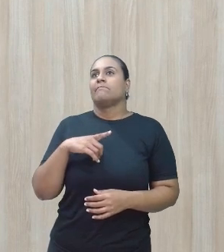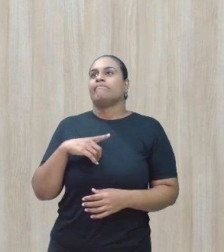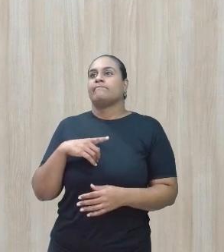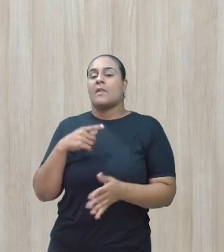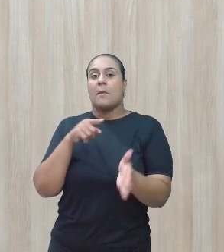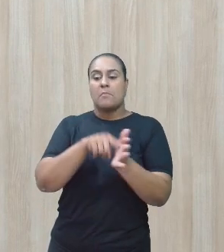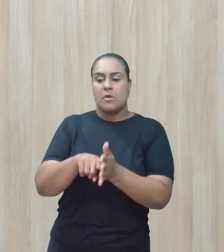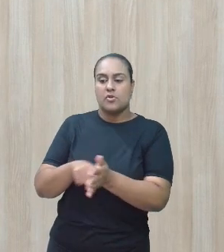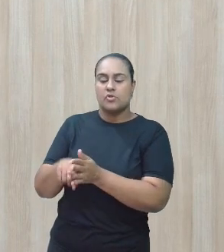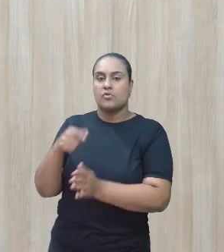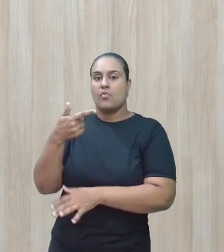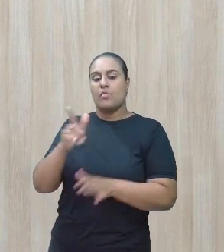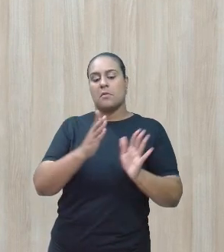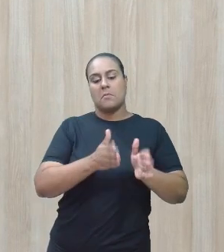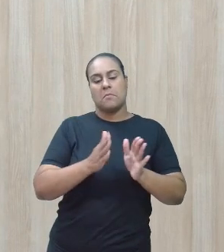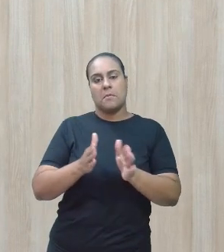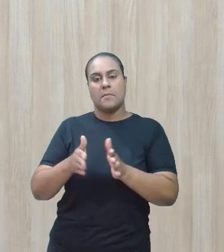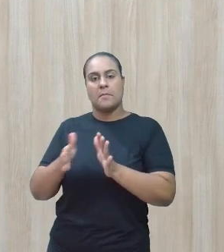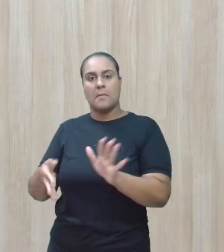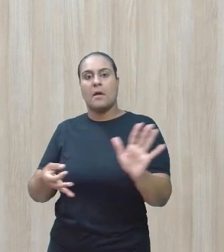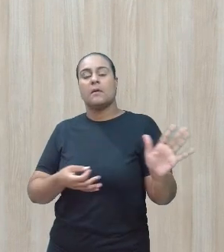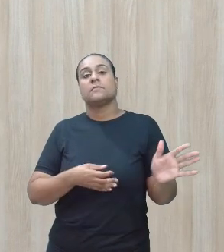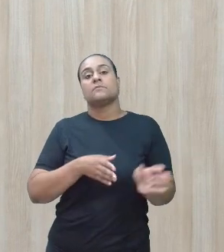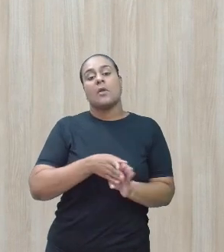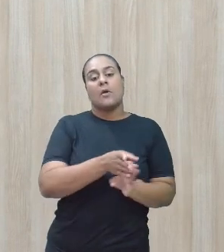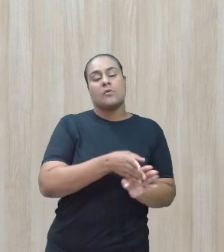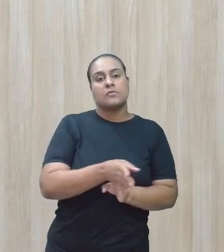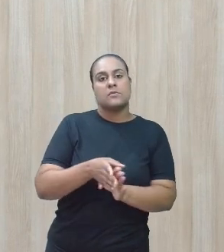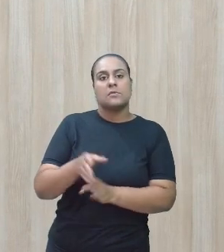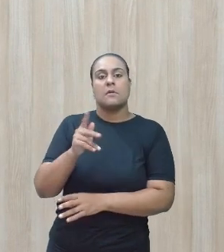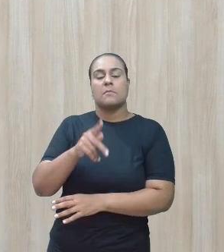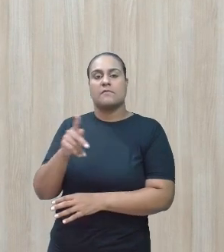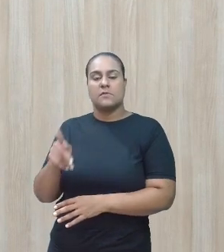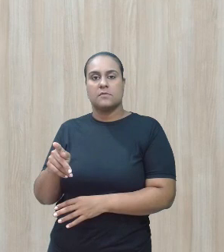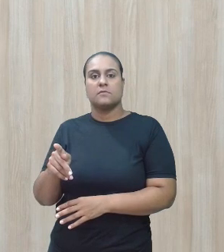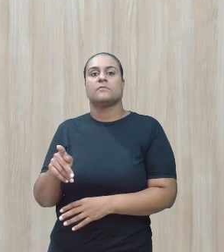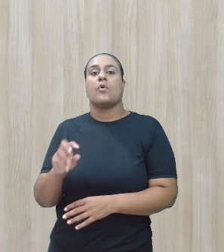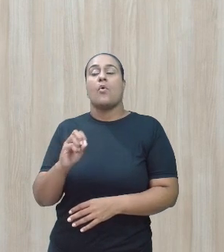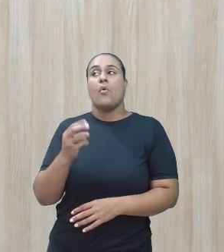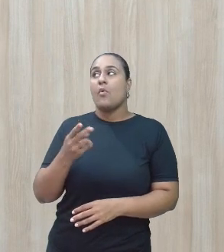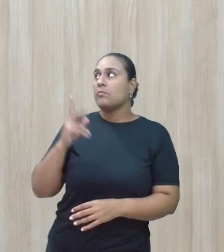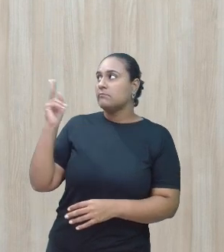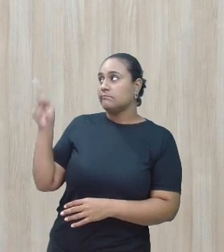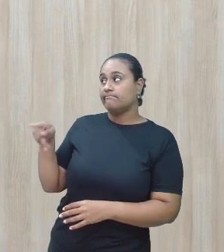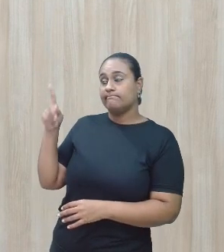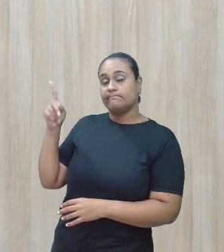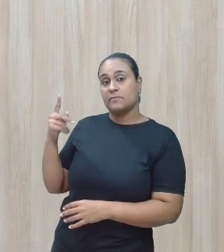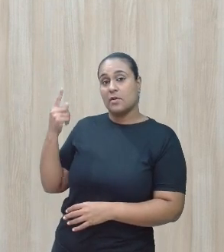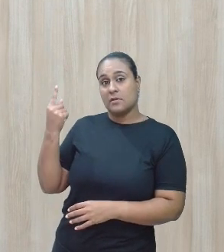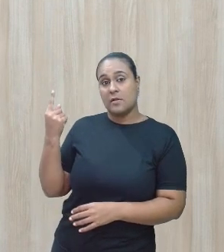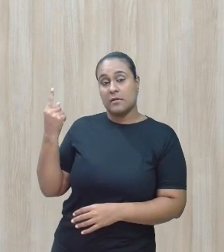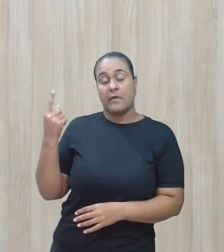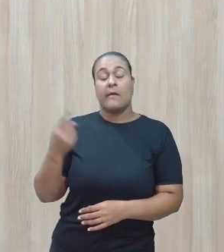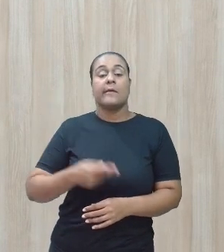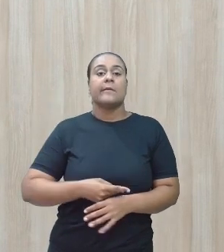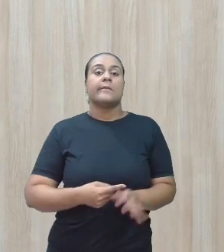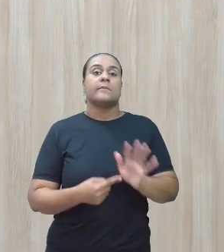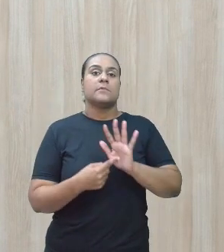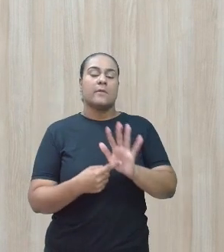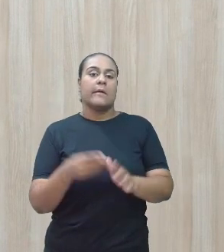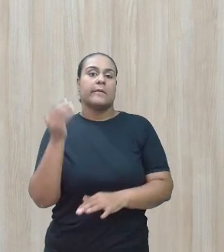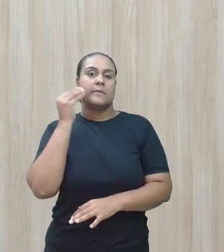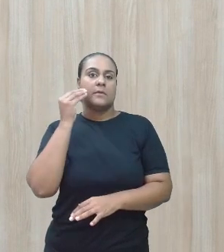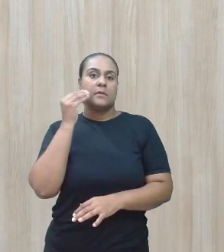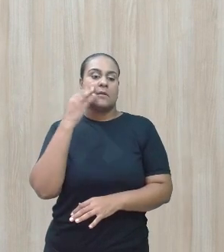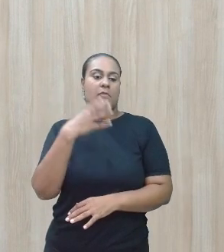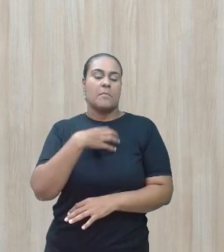sequências, como sugestão do seu professor, ou então como sequências que a gente apresentou nessas duas aulas, e você tente fazer de maneiras